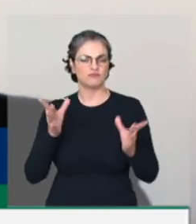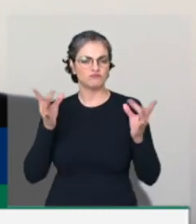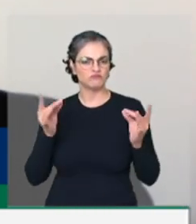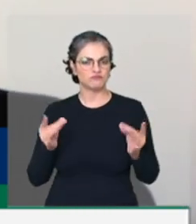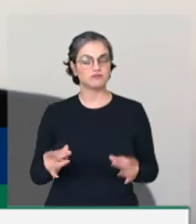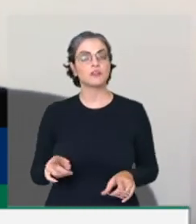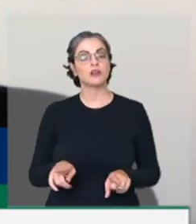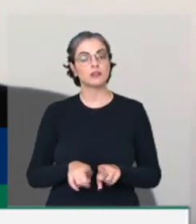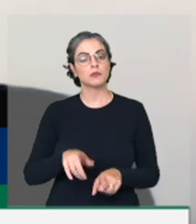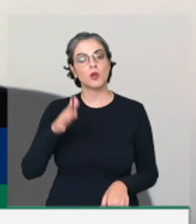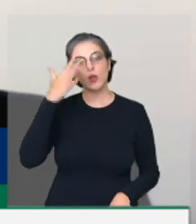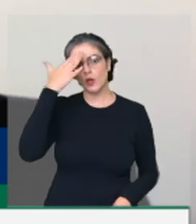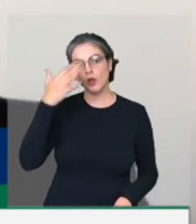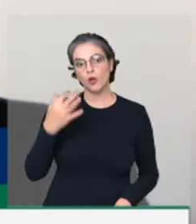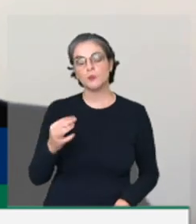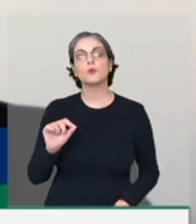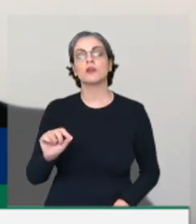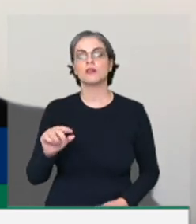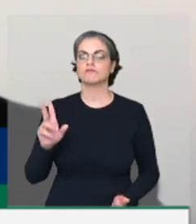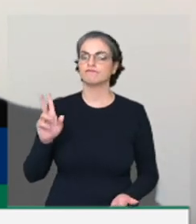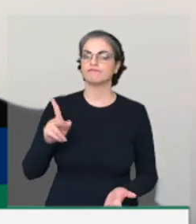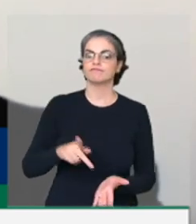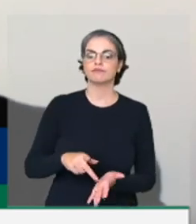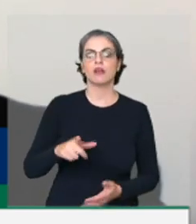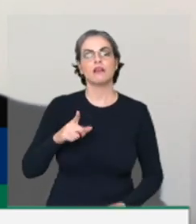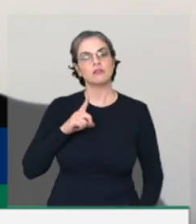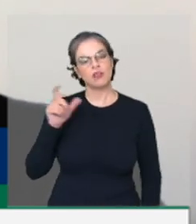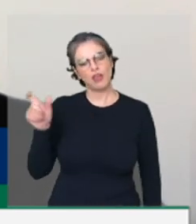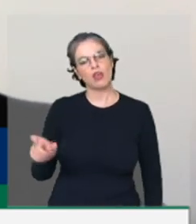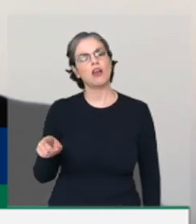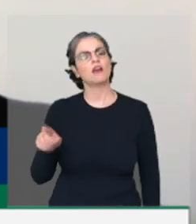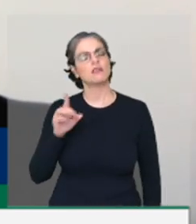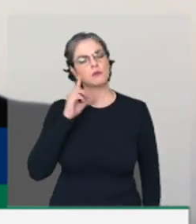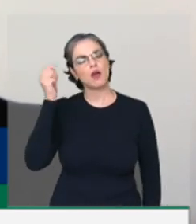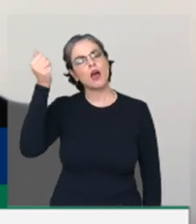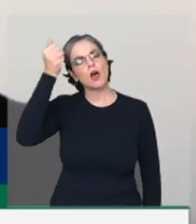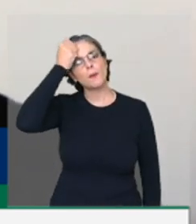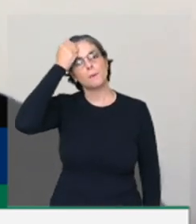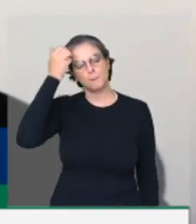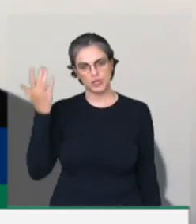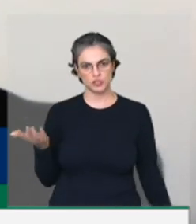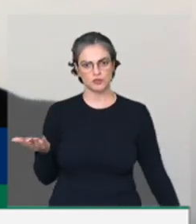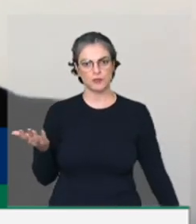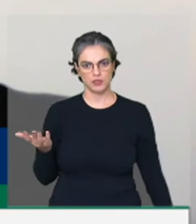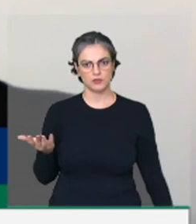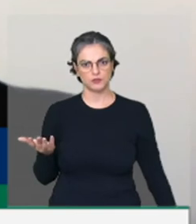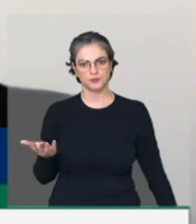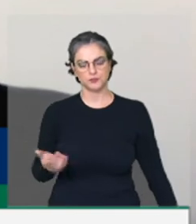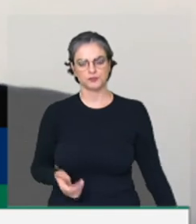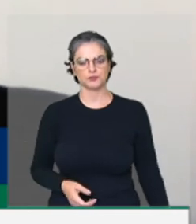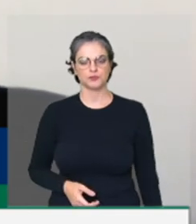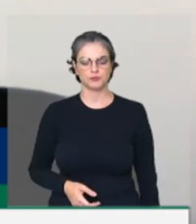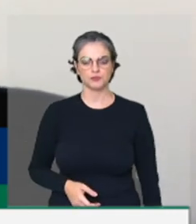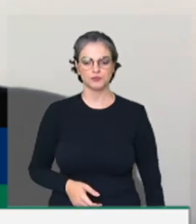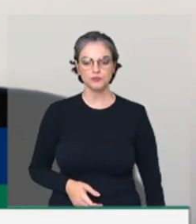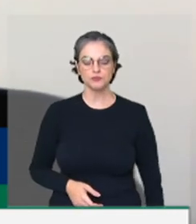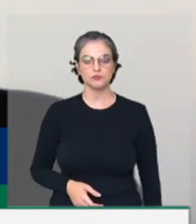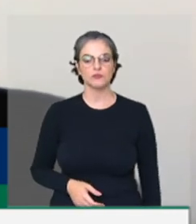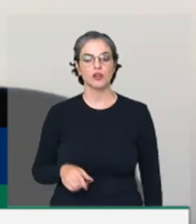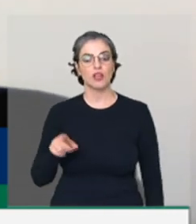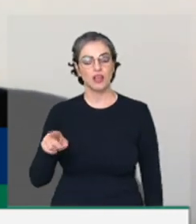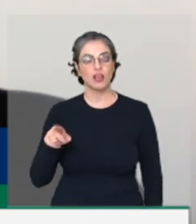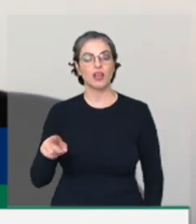considerando que há efetivamente arrependimento por parte do nobre parlamentar que, repito, fizesse um vídeo desse